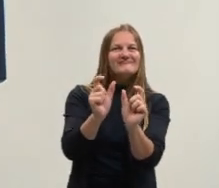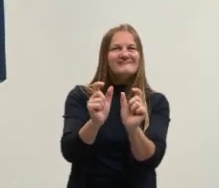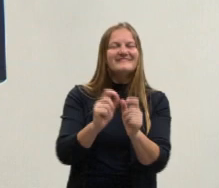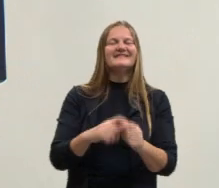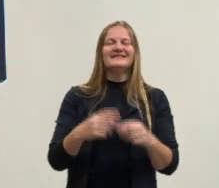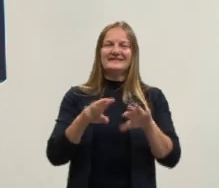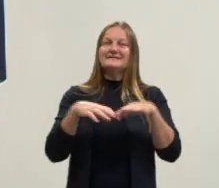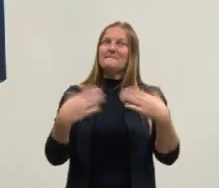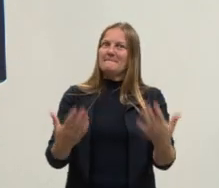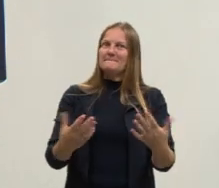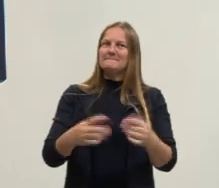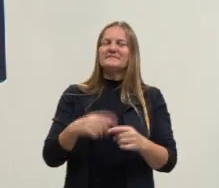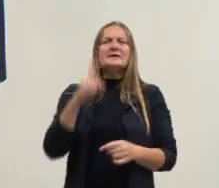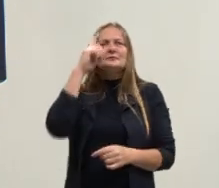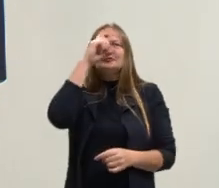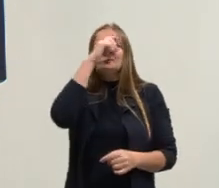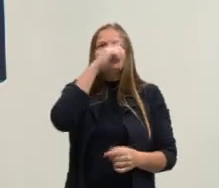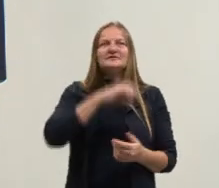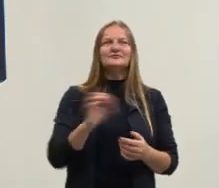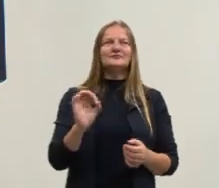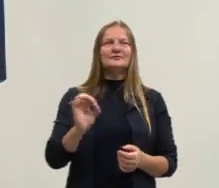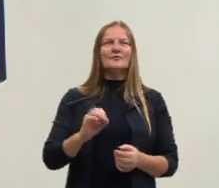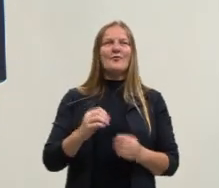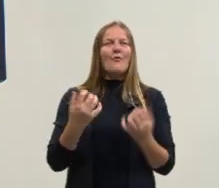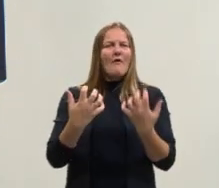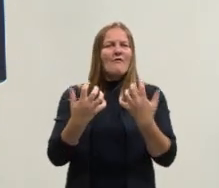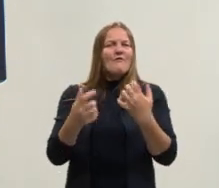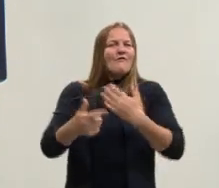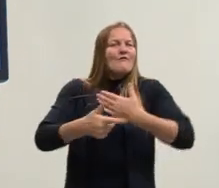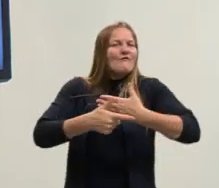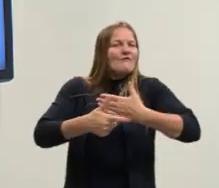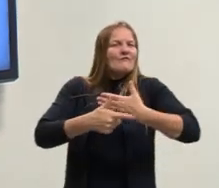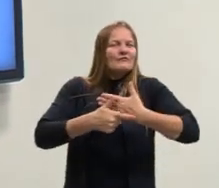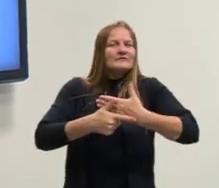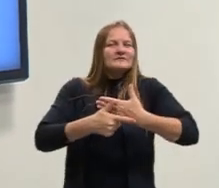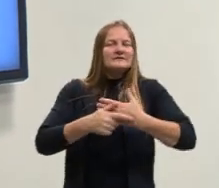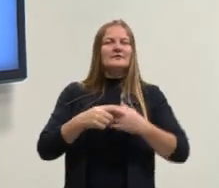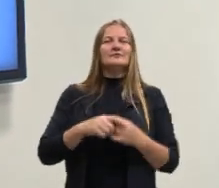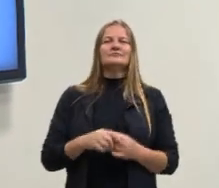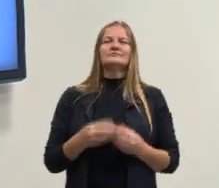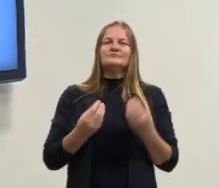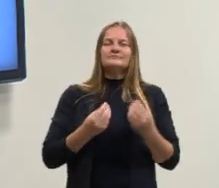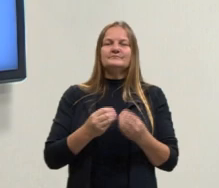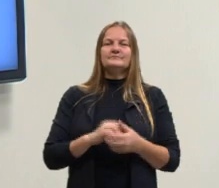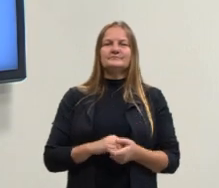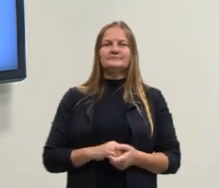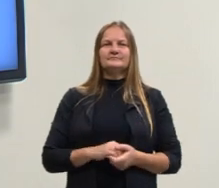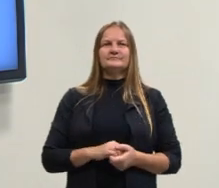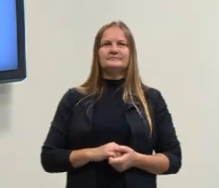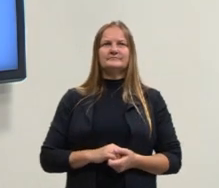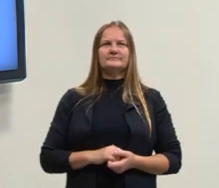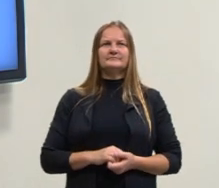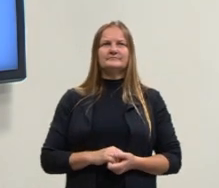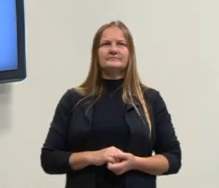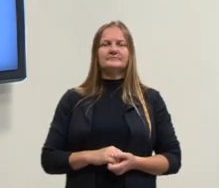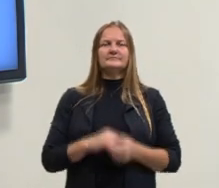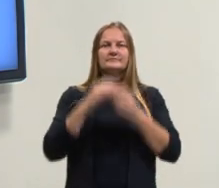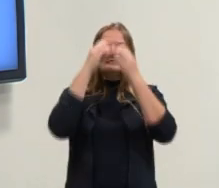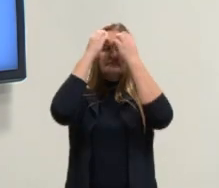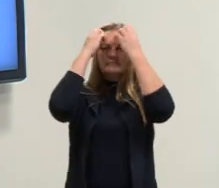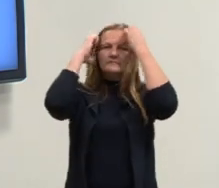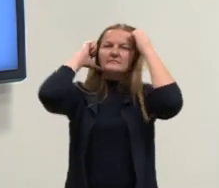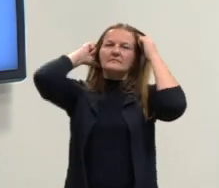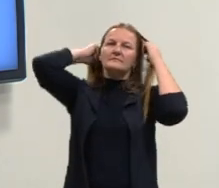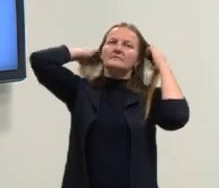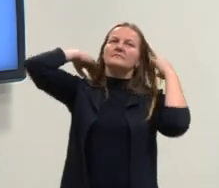aqui a gente não pensa na dificuldade mas na função dessas coisas o que que são essas coisas e ela tem um propósito